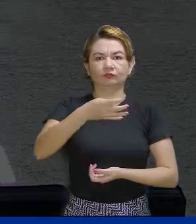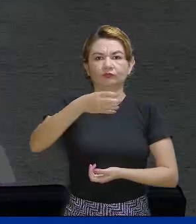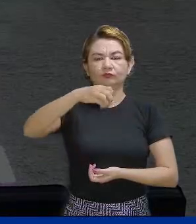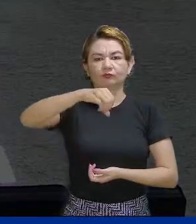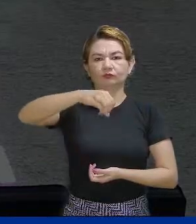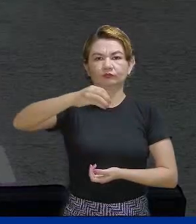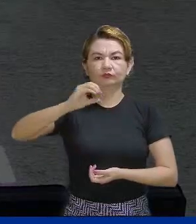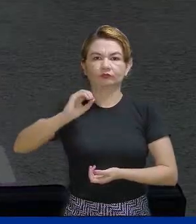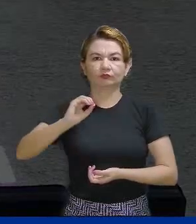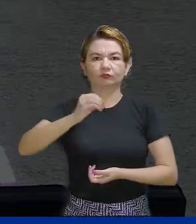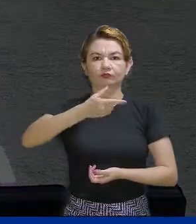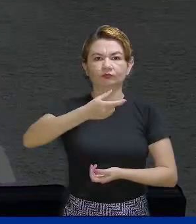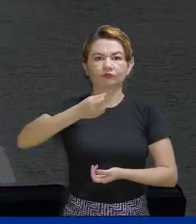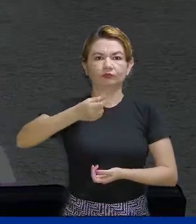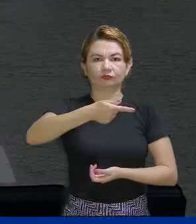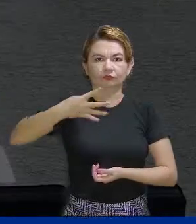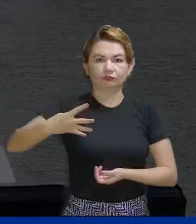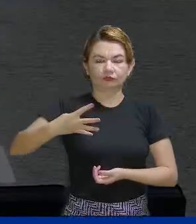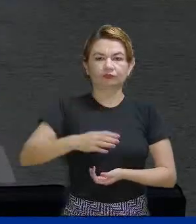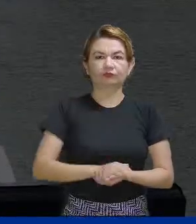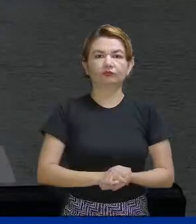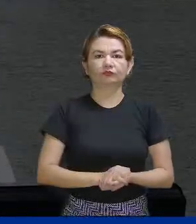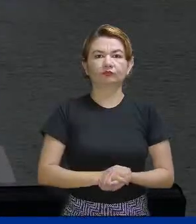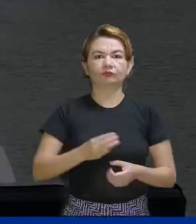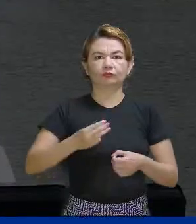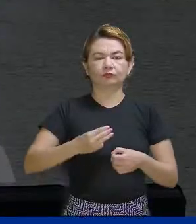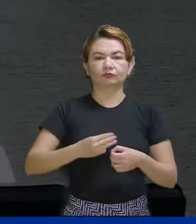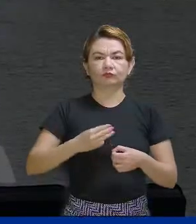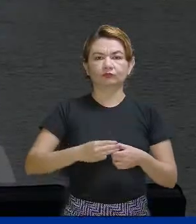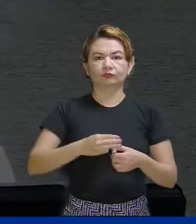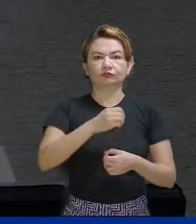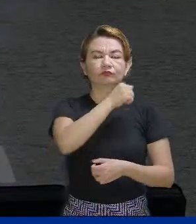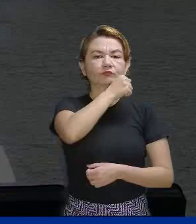sessão ordinária judiciária do TRAP. Em Amapá,